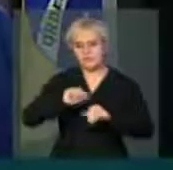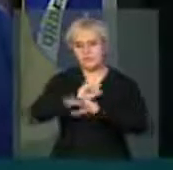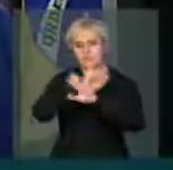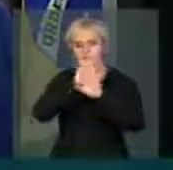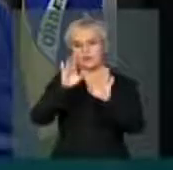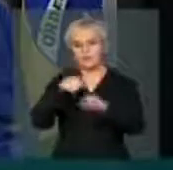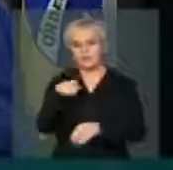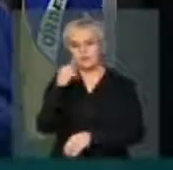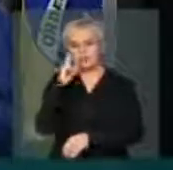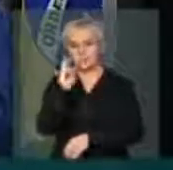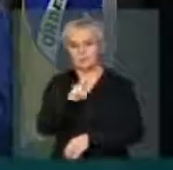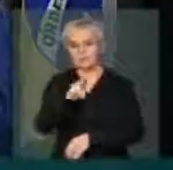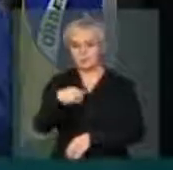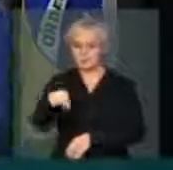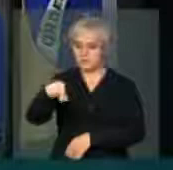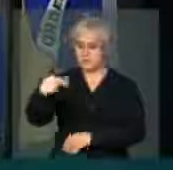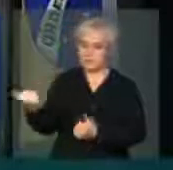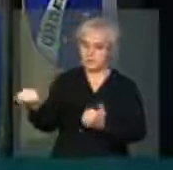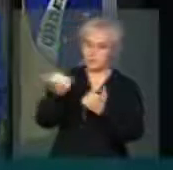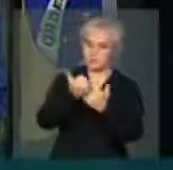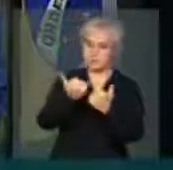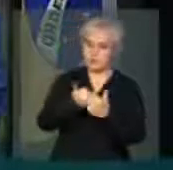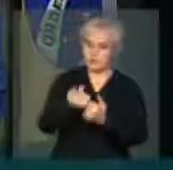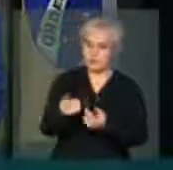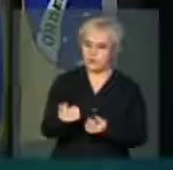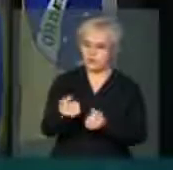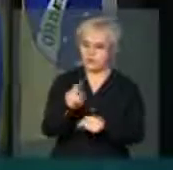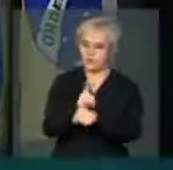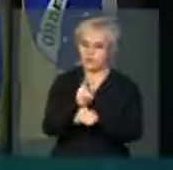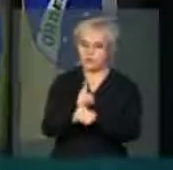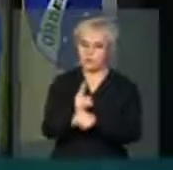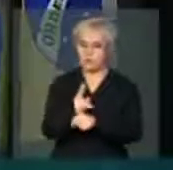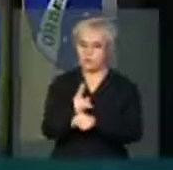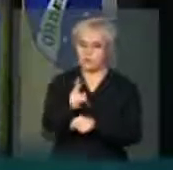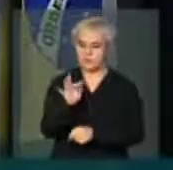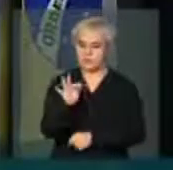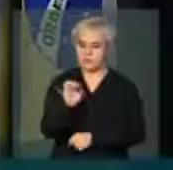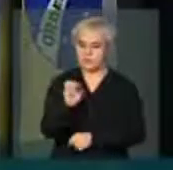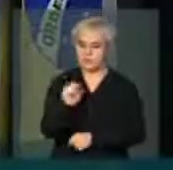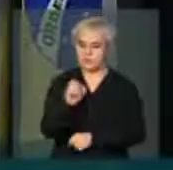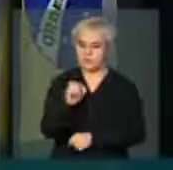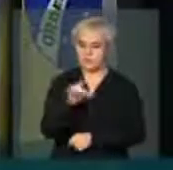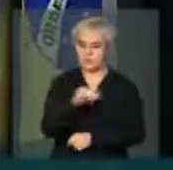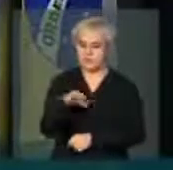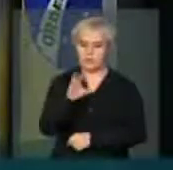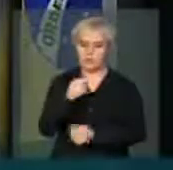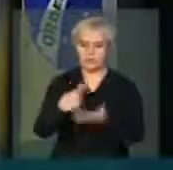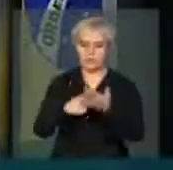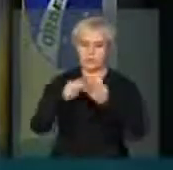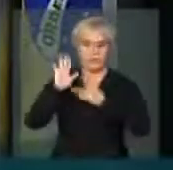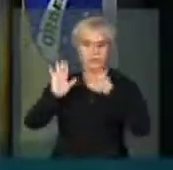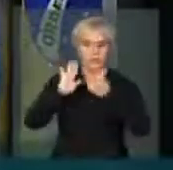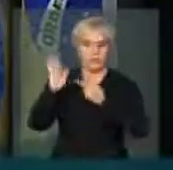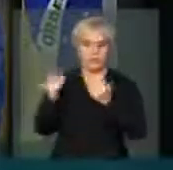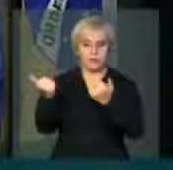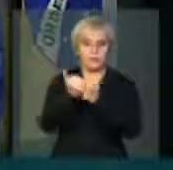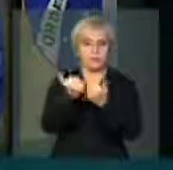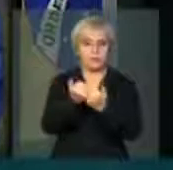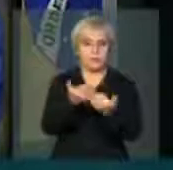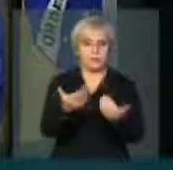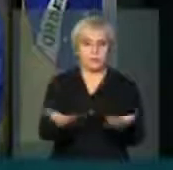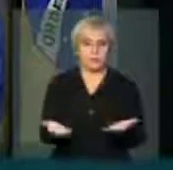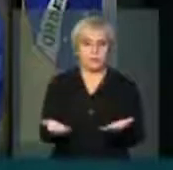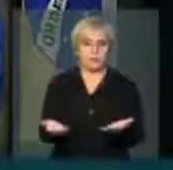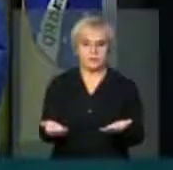a nomeação do tesoureiro da campanha presidencial para a sensível área de comunicação do governo. É, no